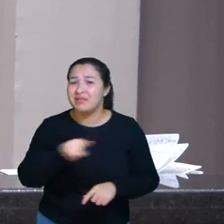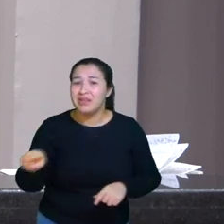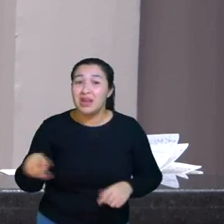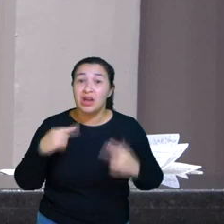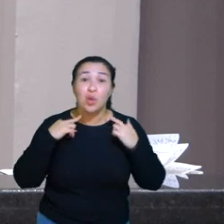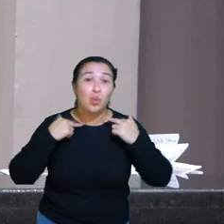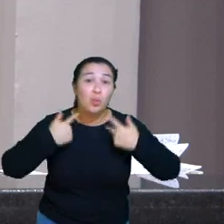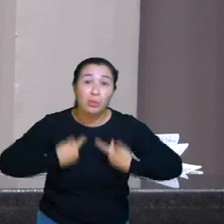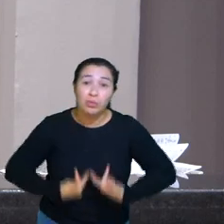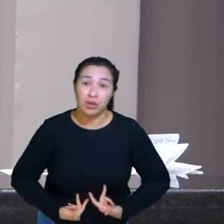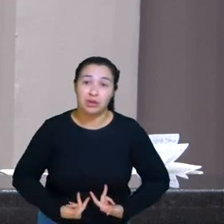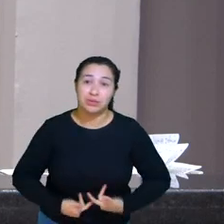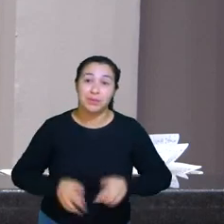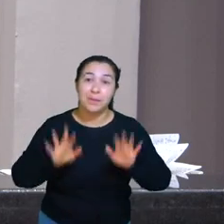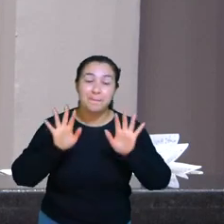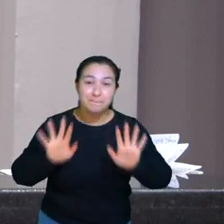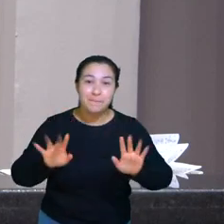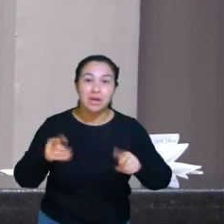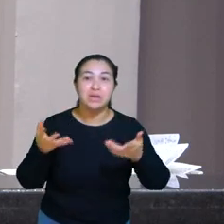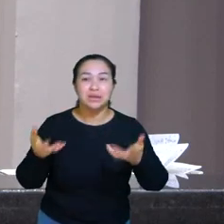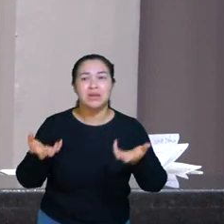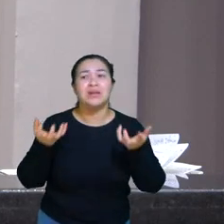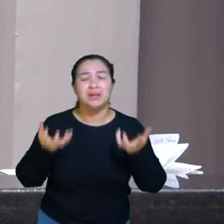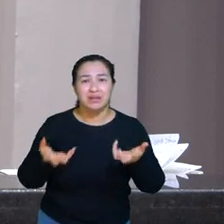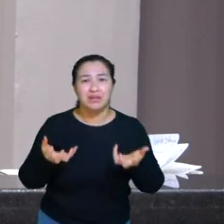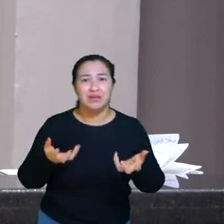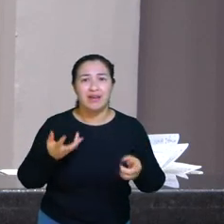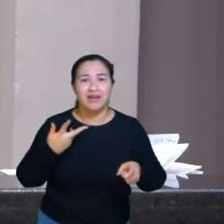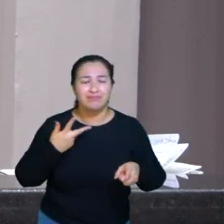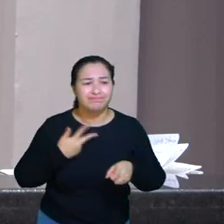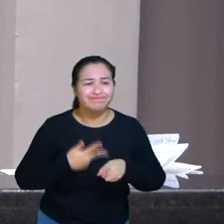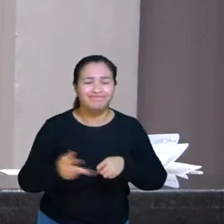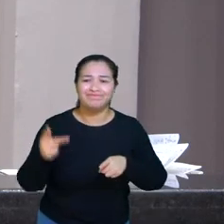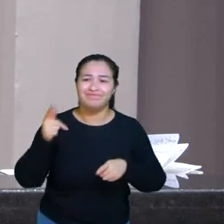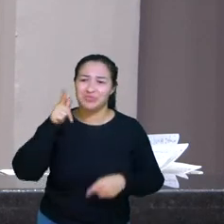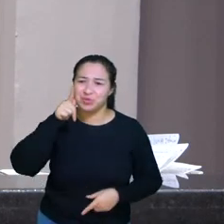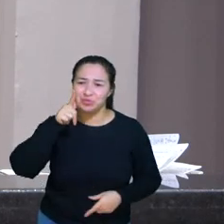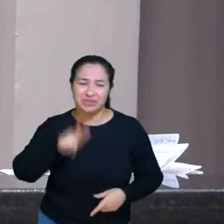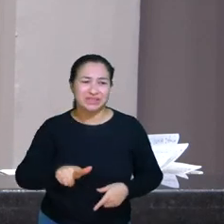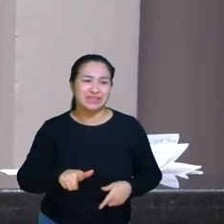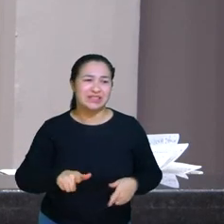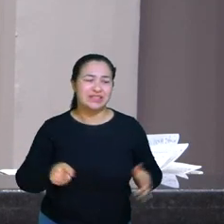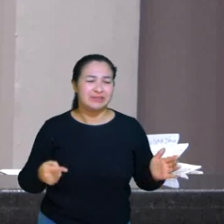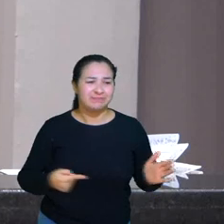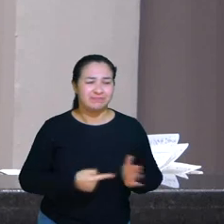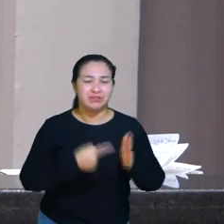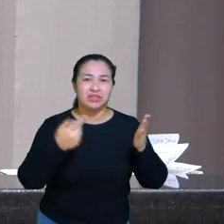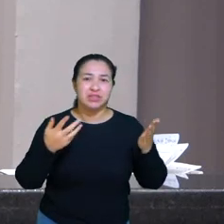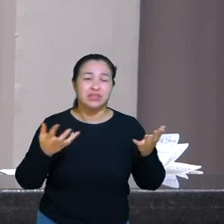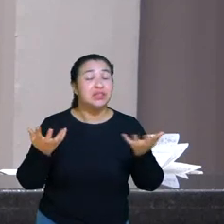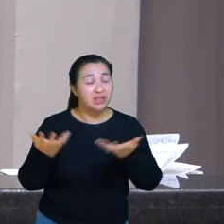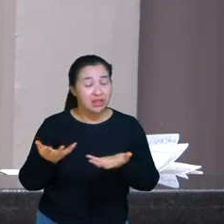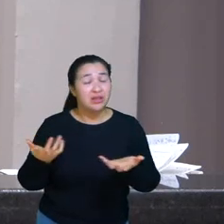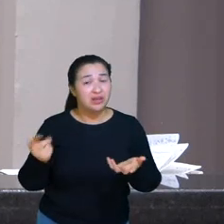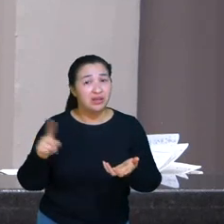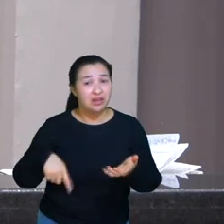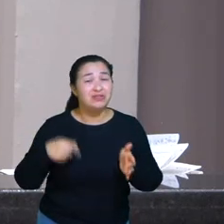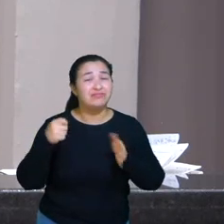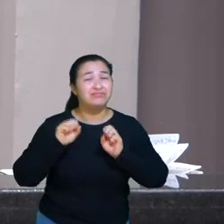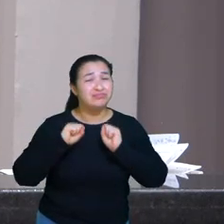certeza está procurando acertar está procurando receber as redes sistemas de ensino está procurando